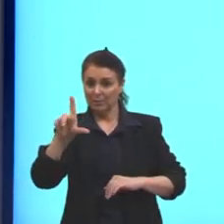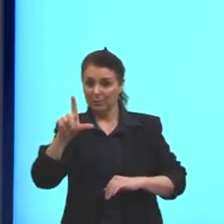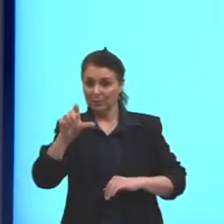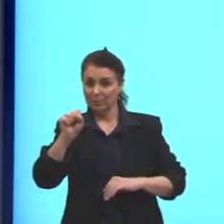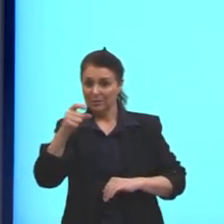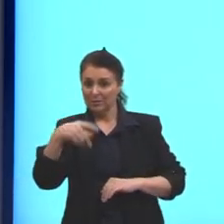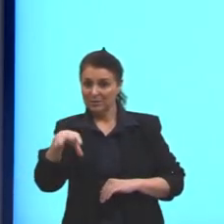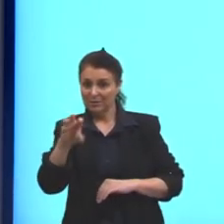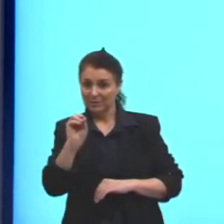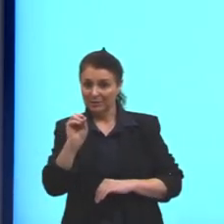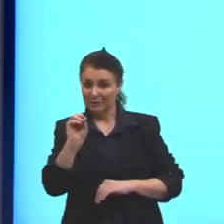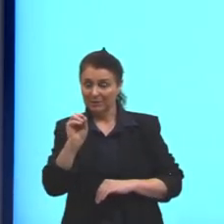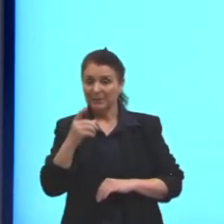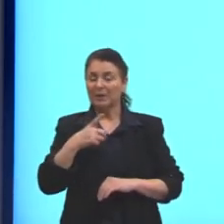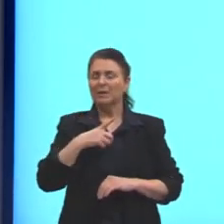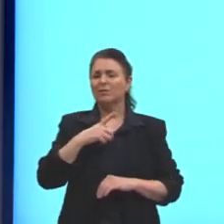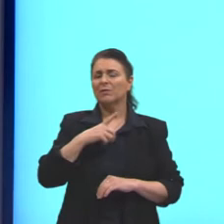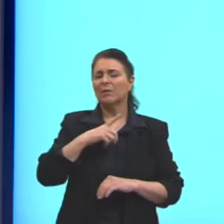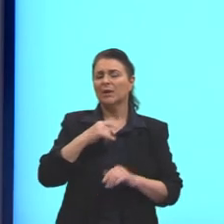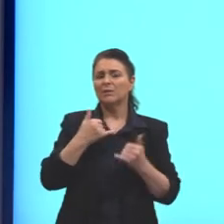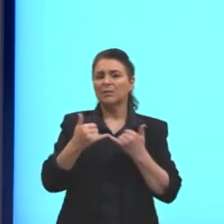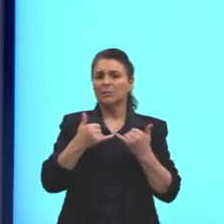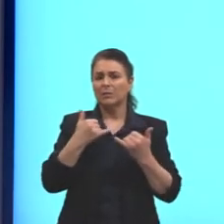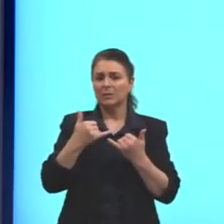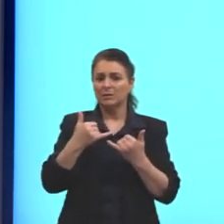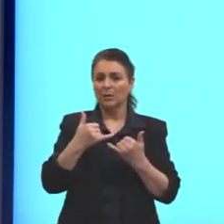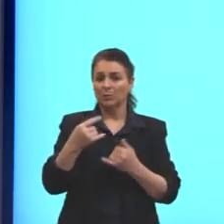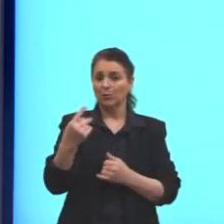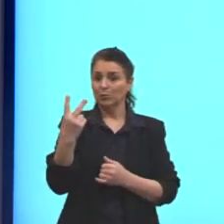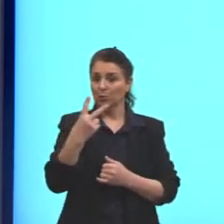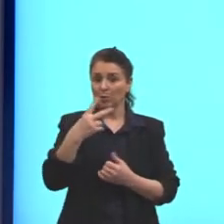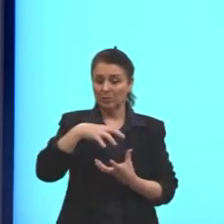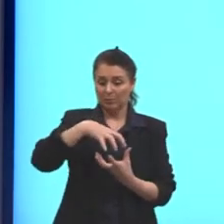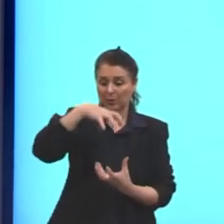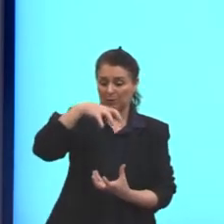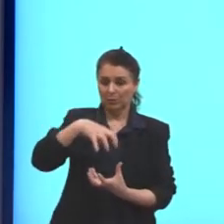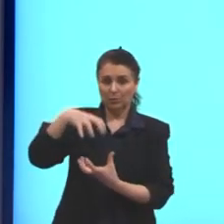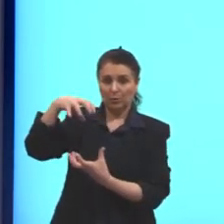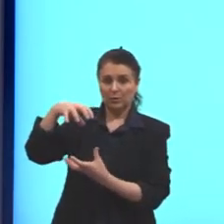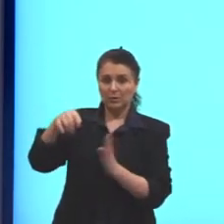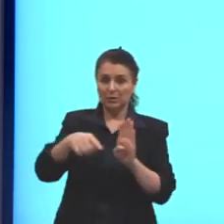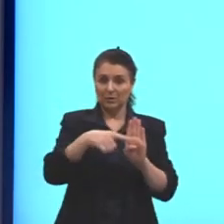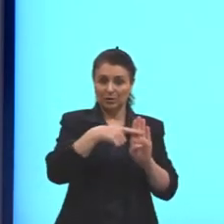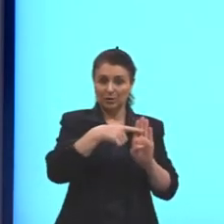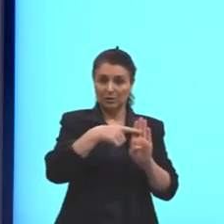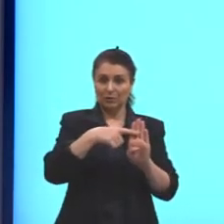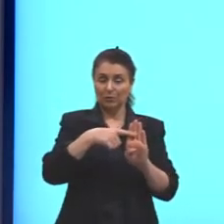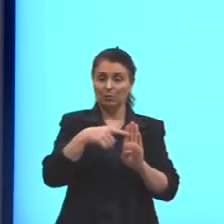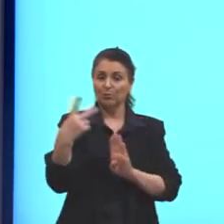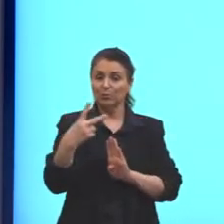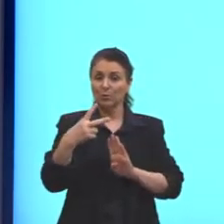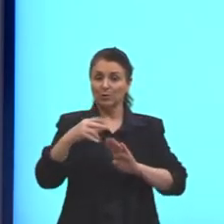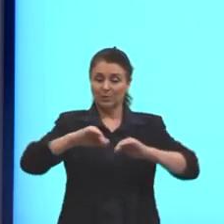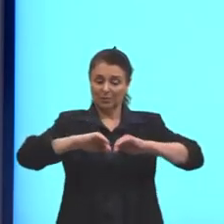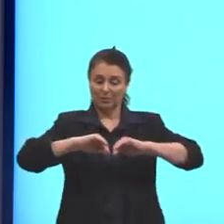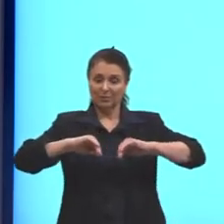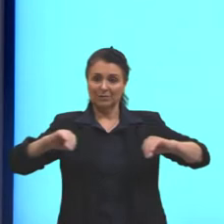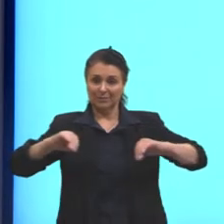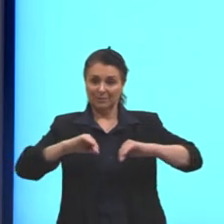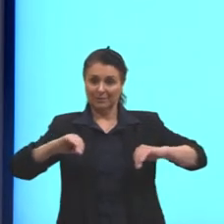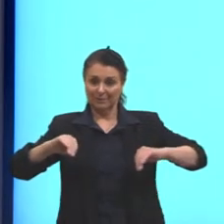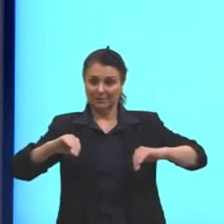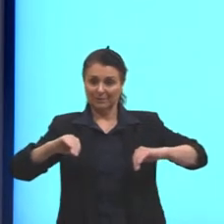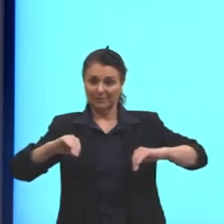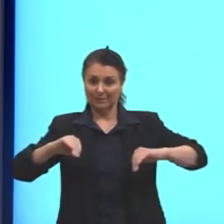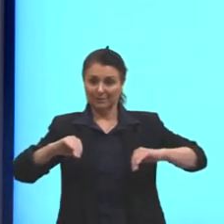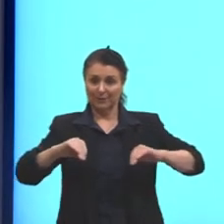se a gente tivesse então por exemplo dois balões e os dois negativos né carregados negativamente eles iam tentar se afastar um do outro